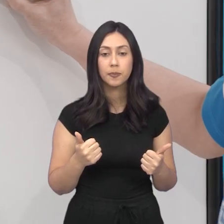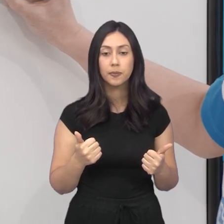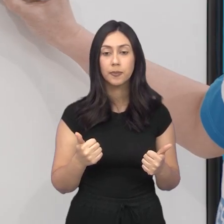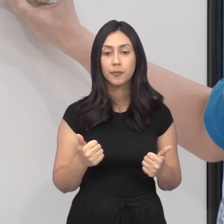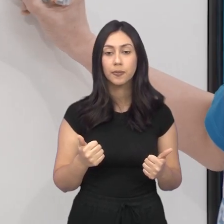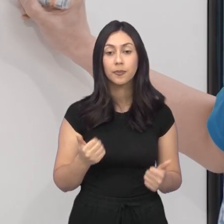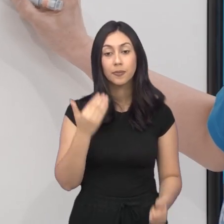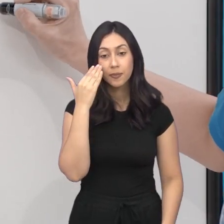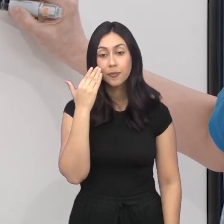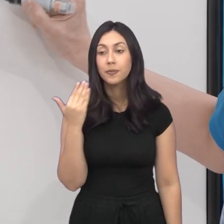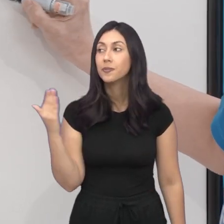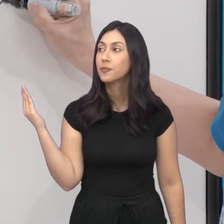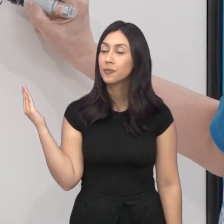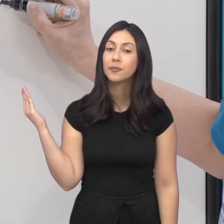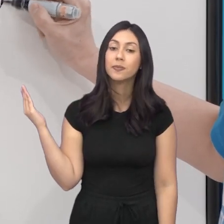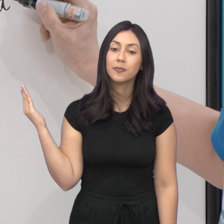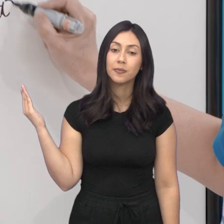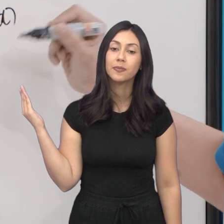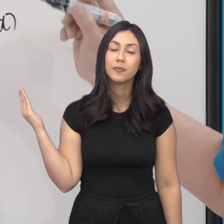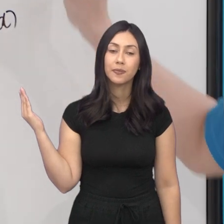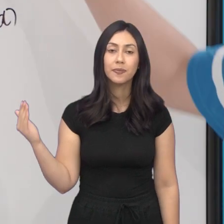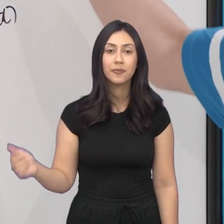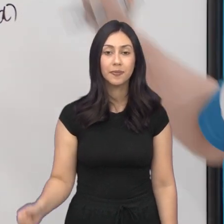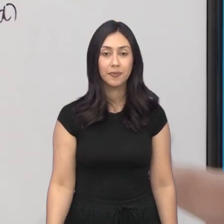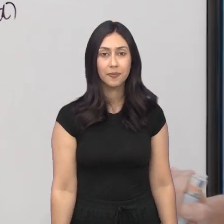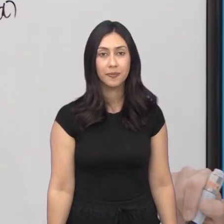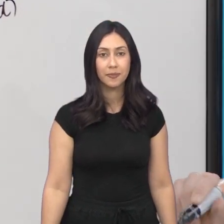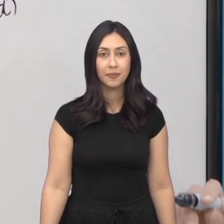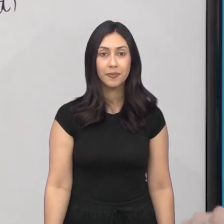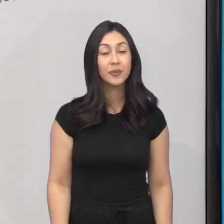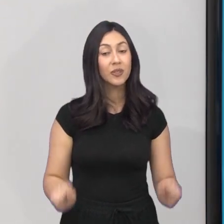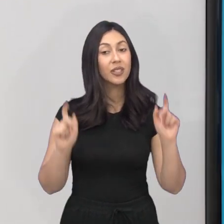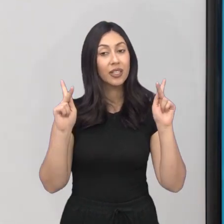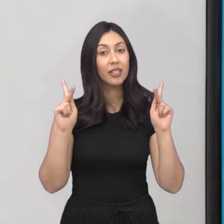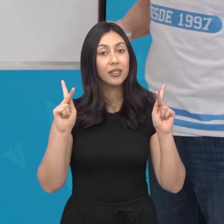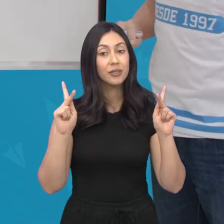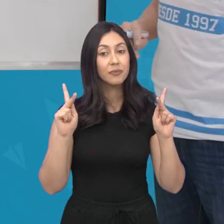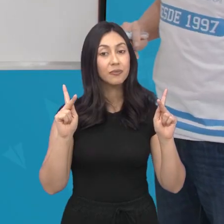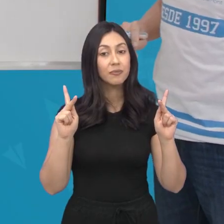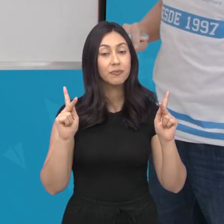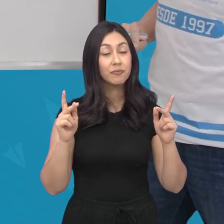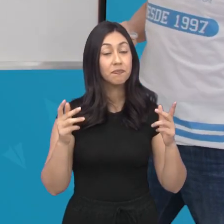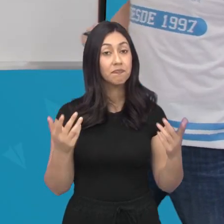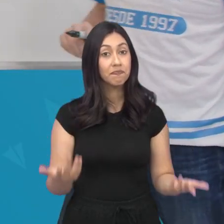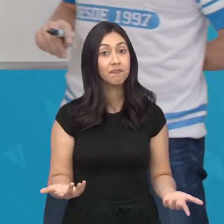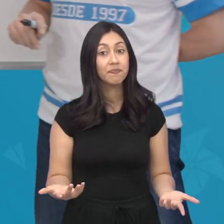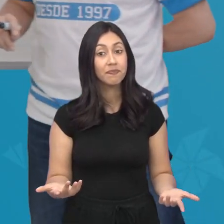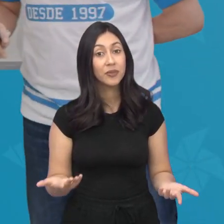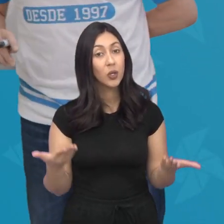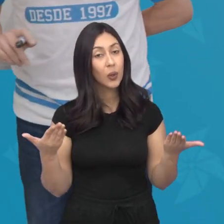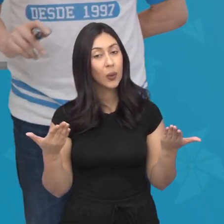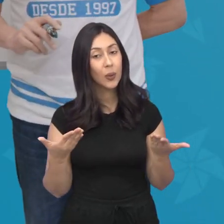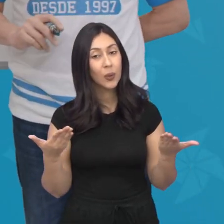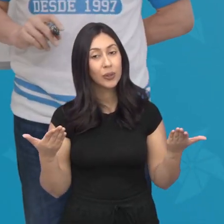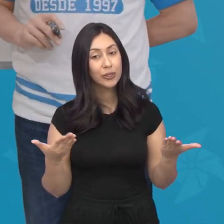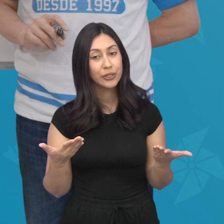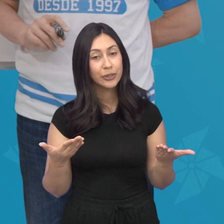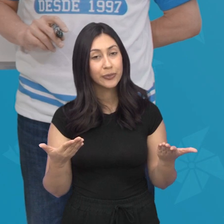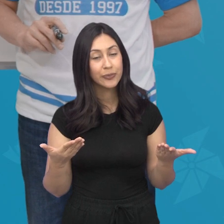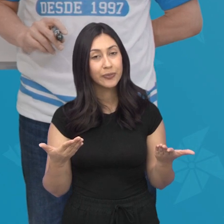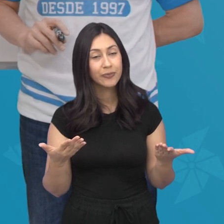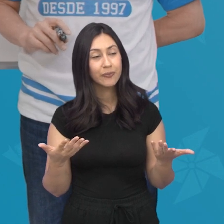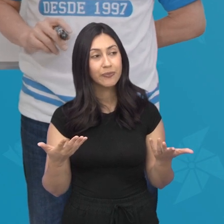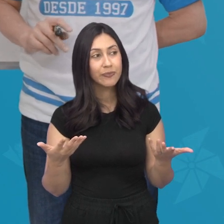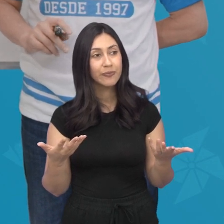E essa daqui é aquela função que nós acabamos de desenhar ali. Ok? Eu acho que por